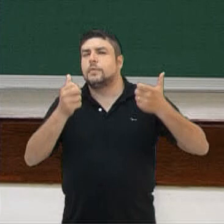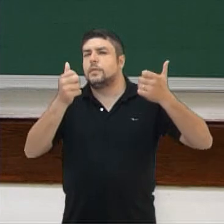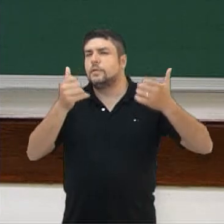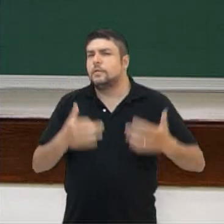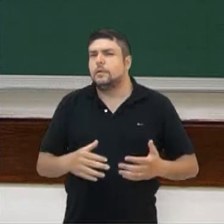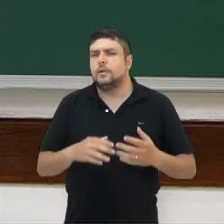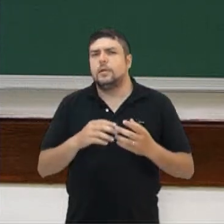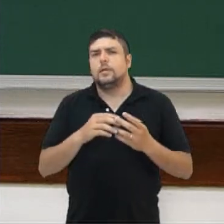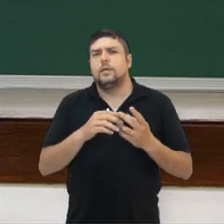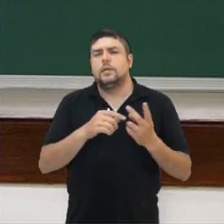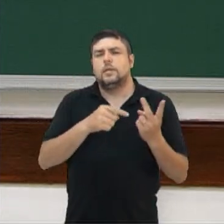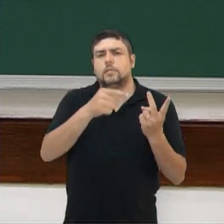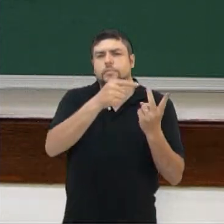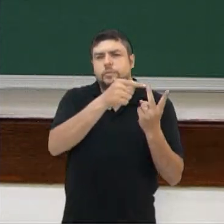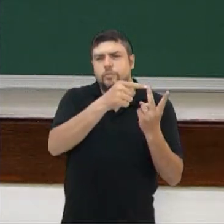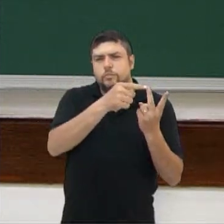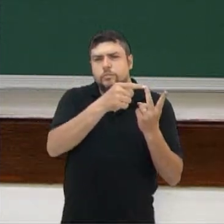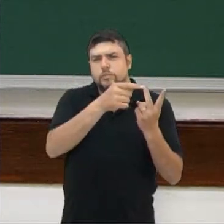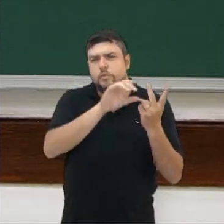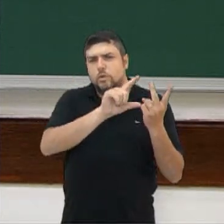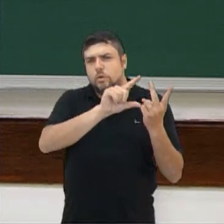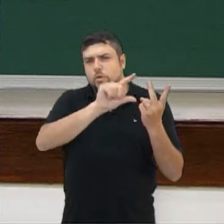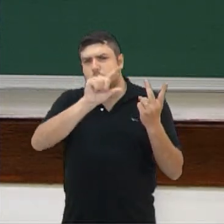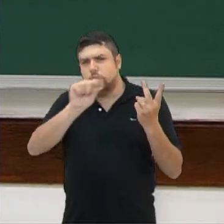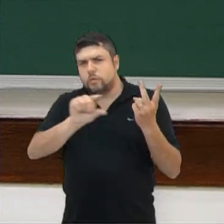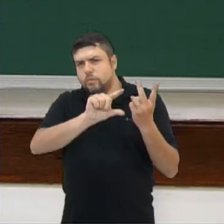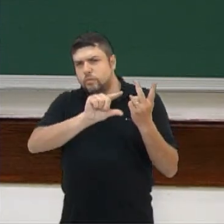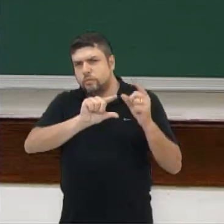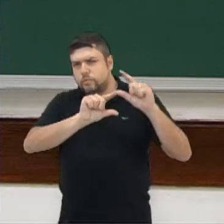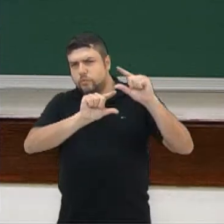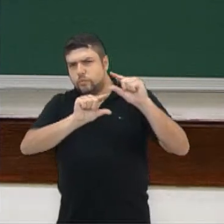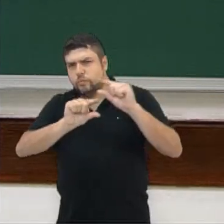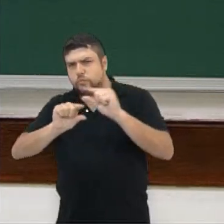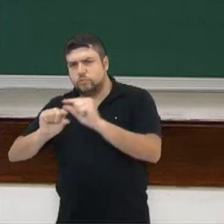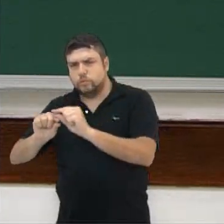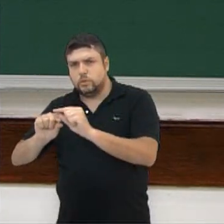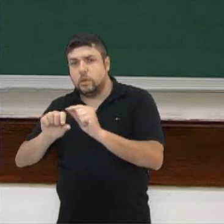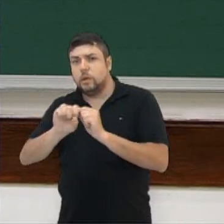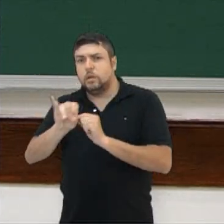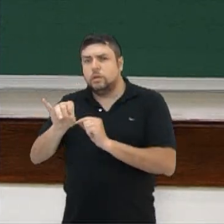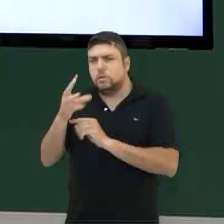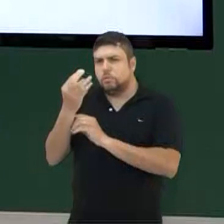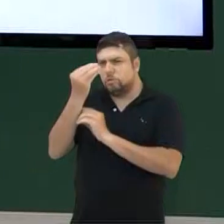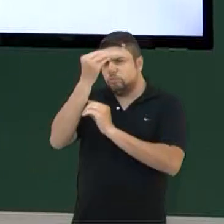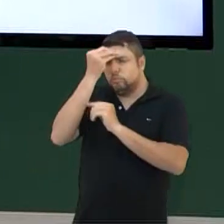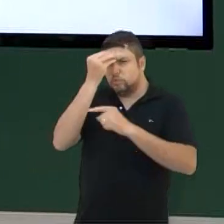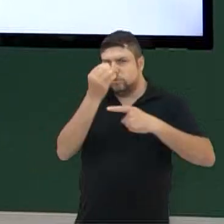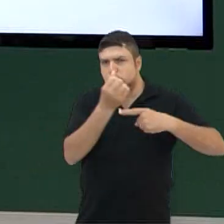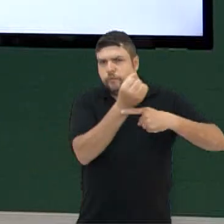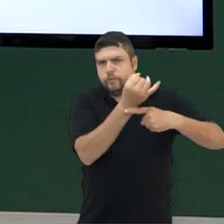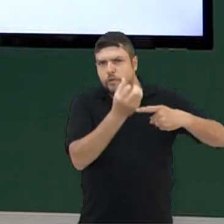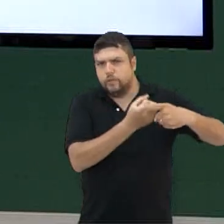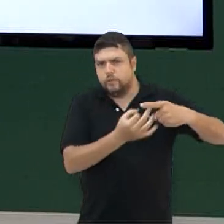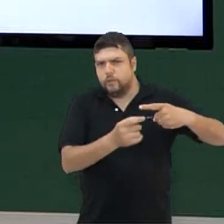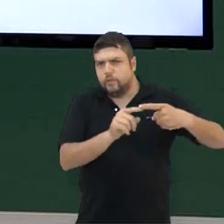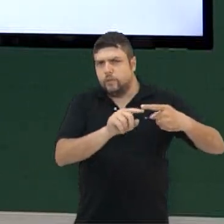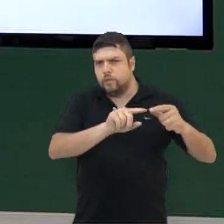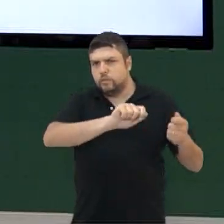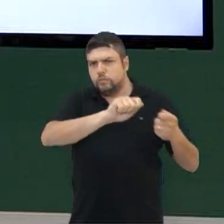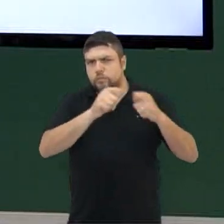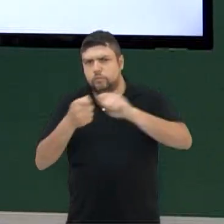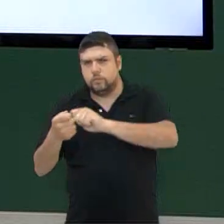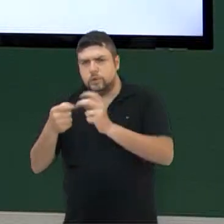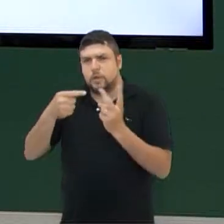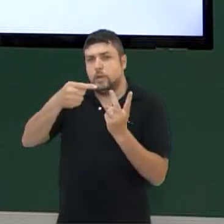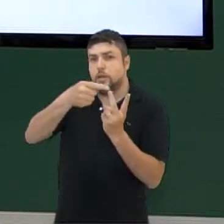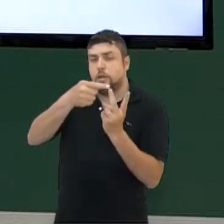raízes, sobre simplificação de raízes. Se você tiver bem certinho esse conceito que da fração vira raiz, da raiz vira fração, isso